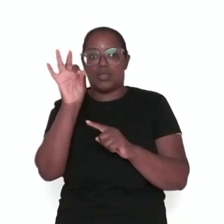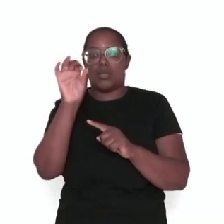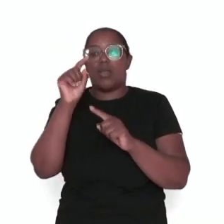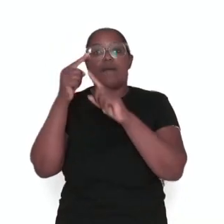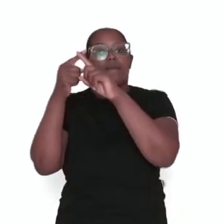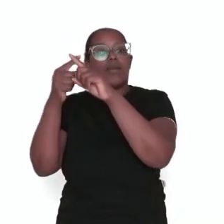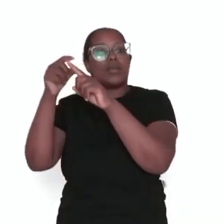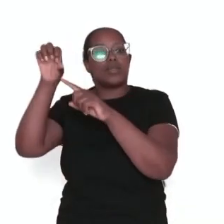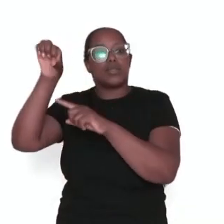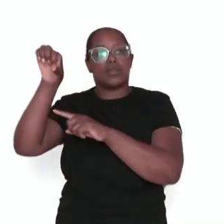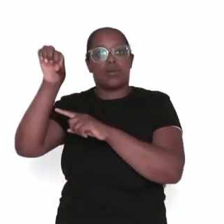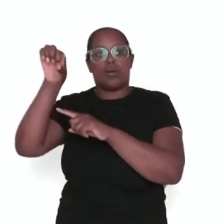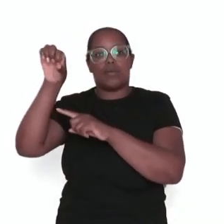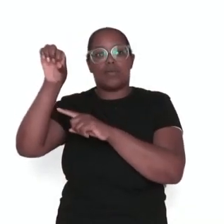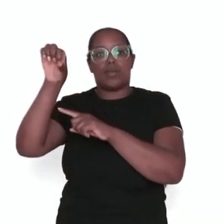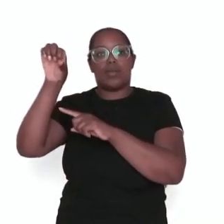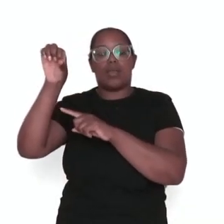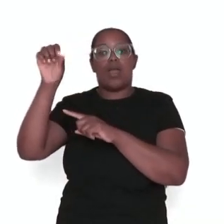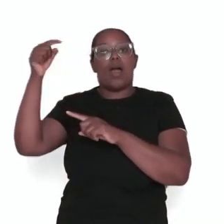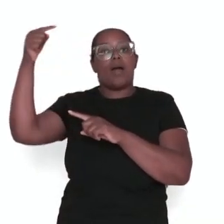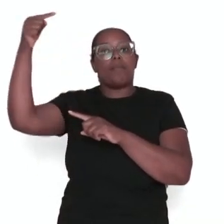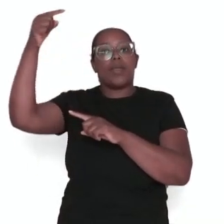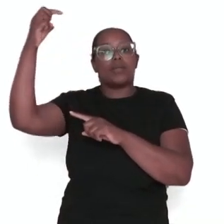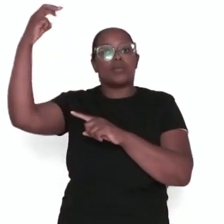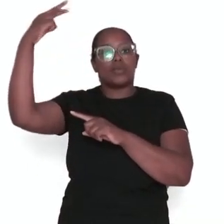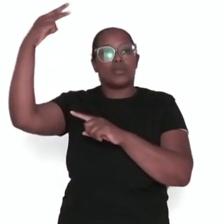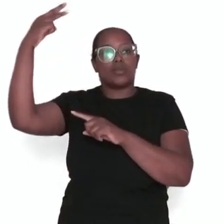o 9 vezes 10 elevado na menos 3.